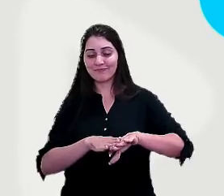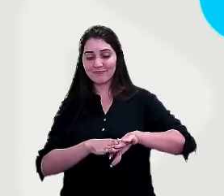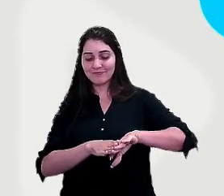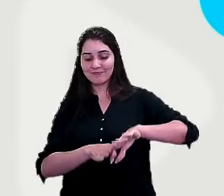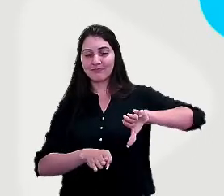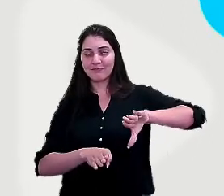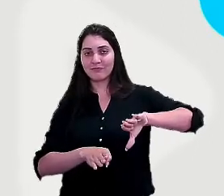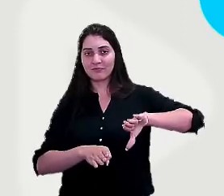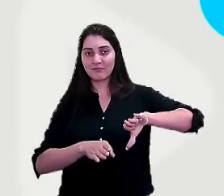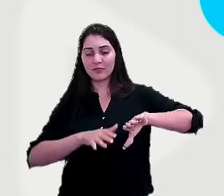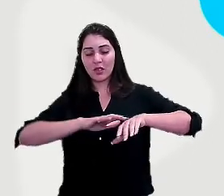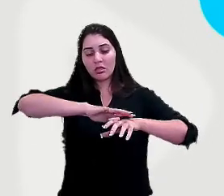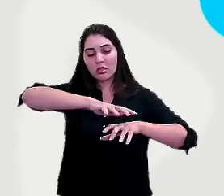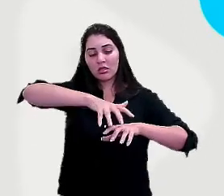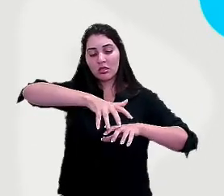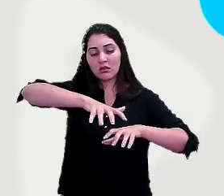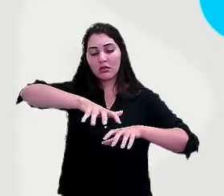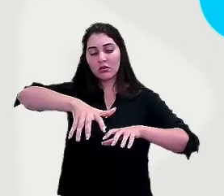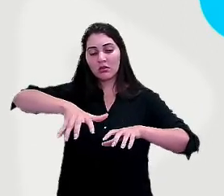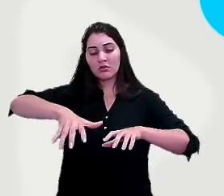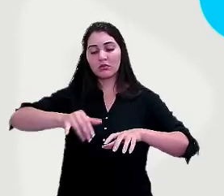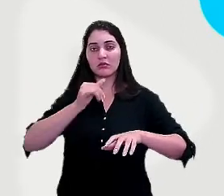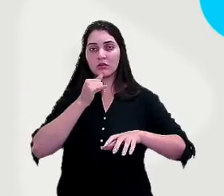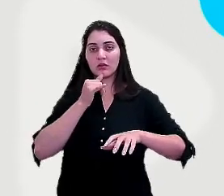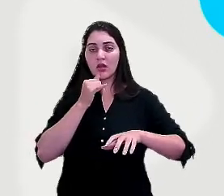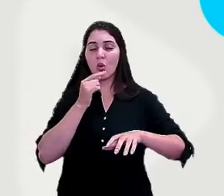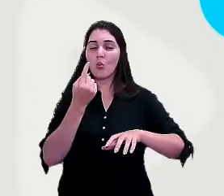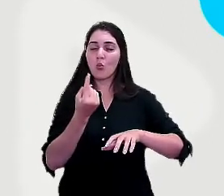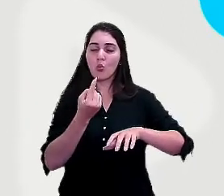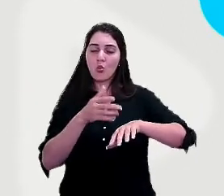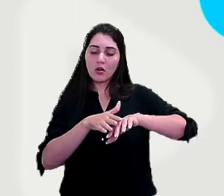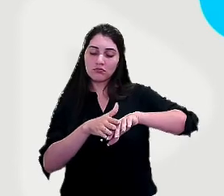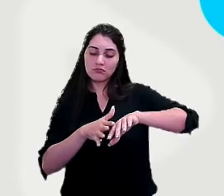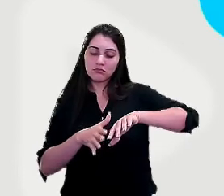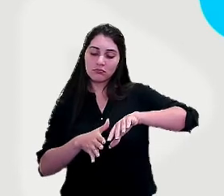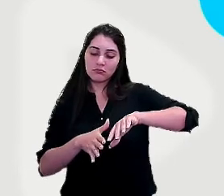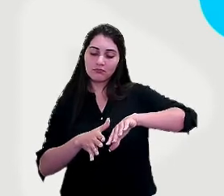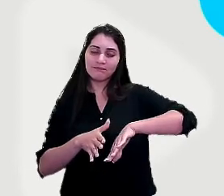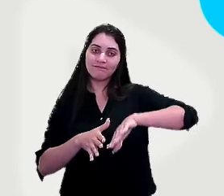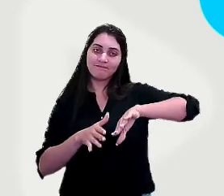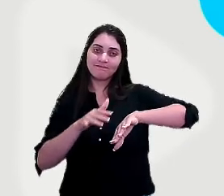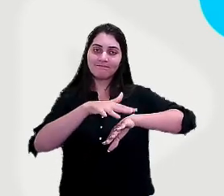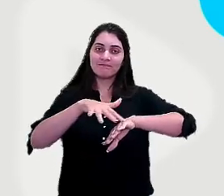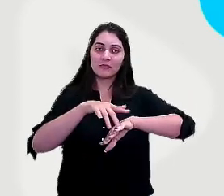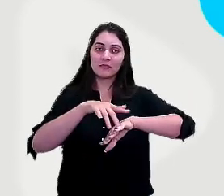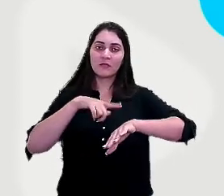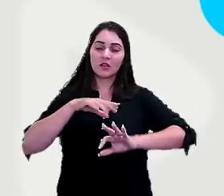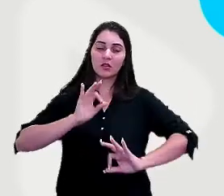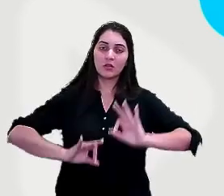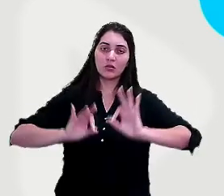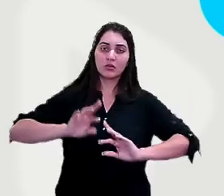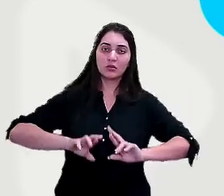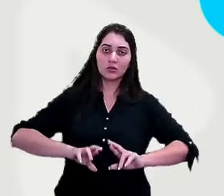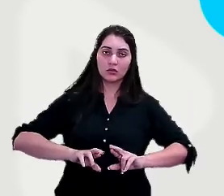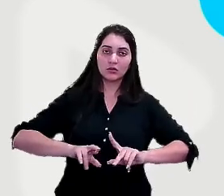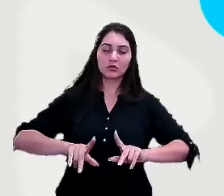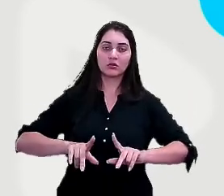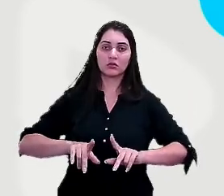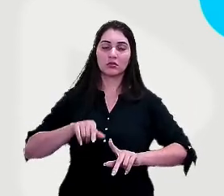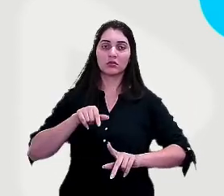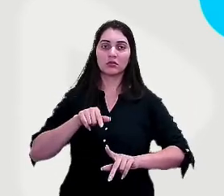da crosta terrestre, então uma parte vai descer e outra parte vai ficar mais alta e vai haver ali também formação de diferença,